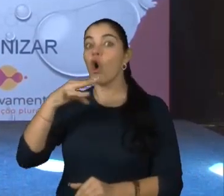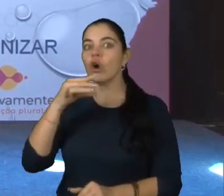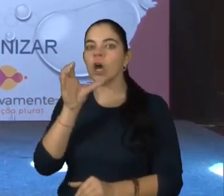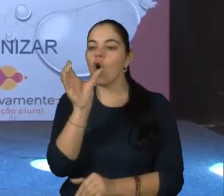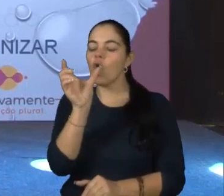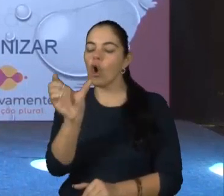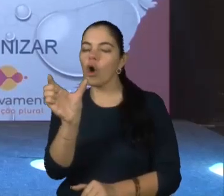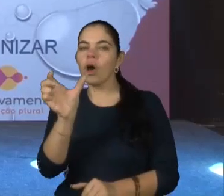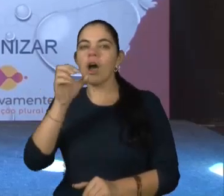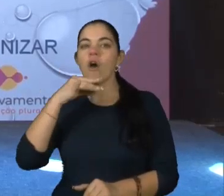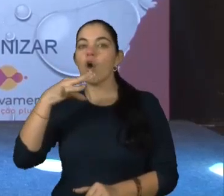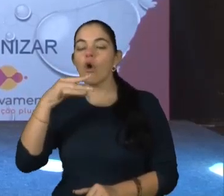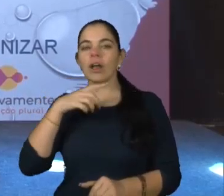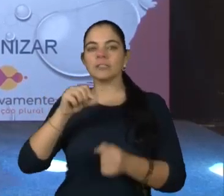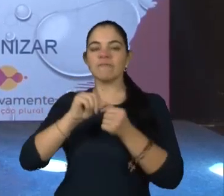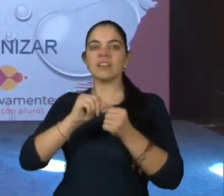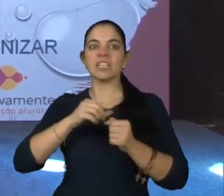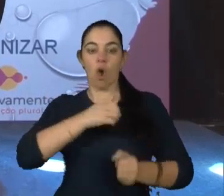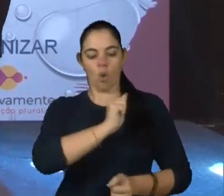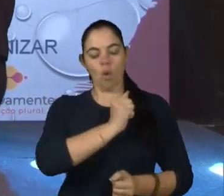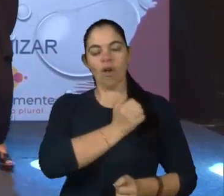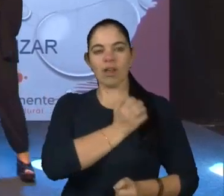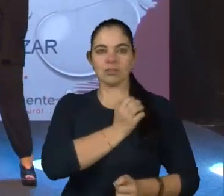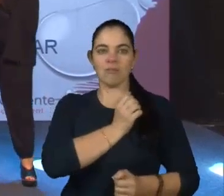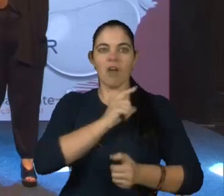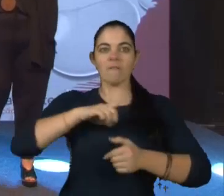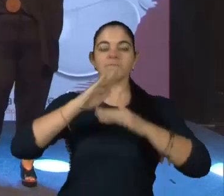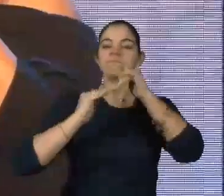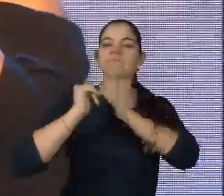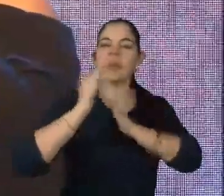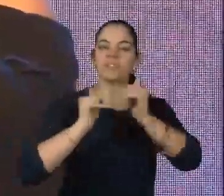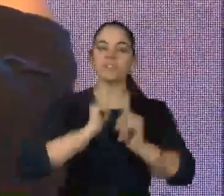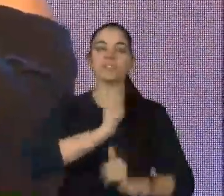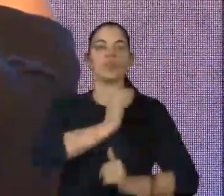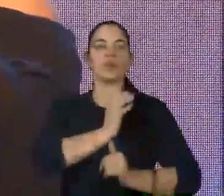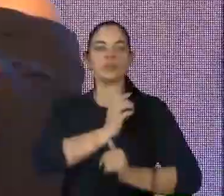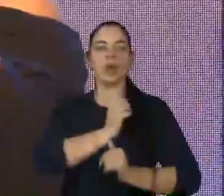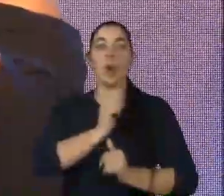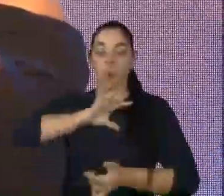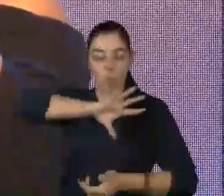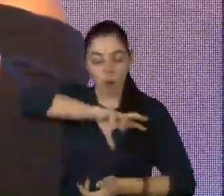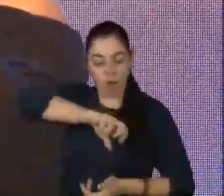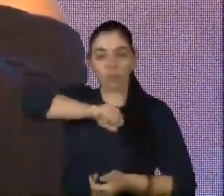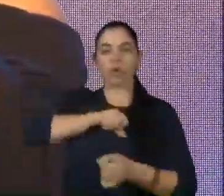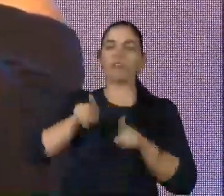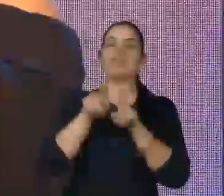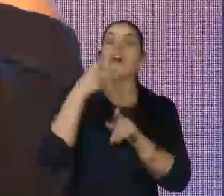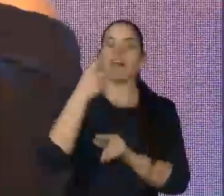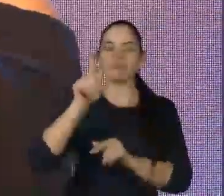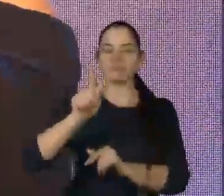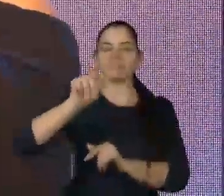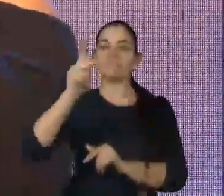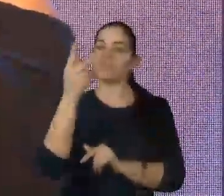coragem, agir com o coração. E o amor é isso. Gandhi já